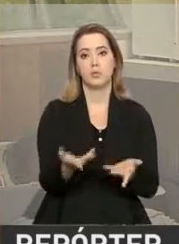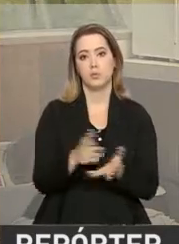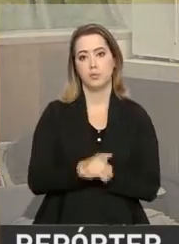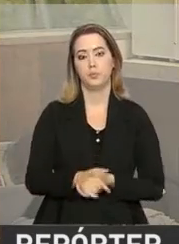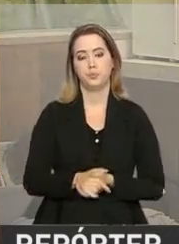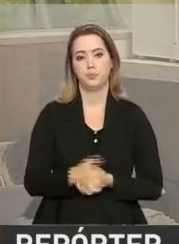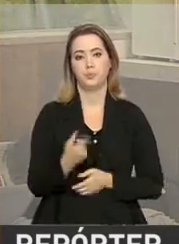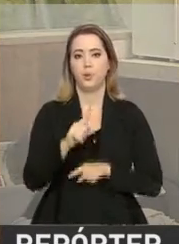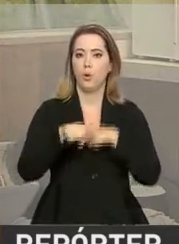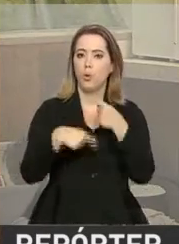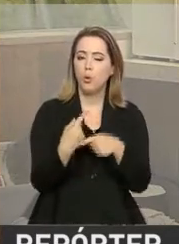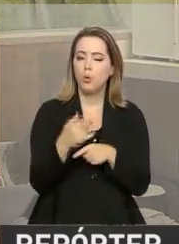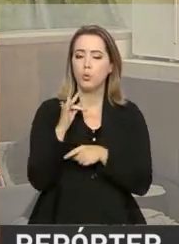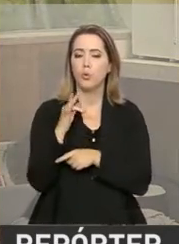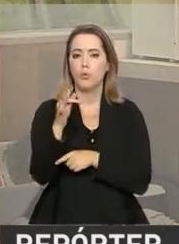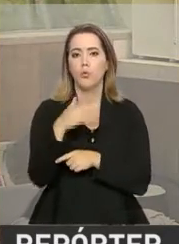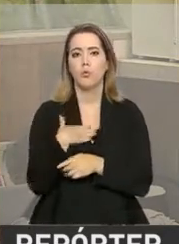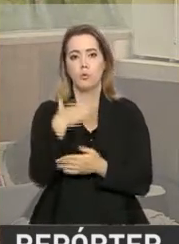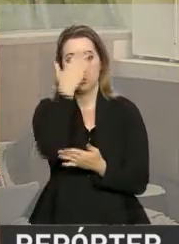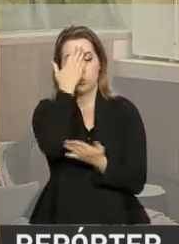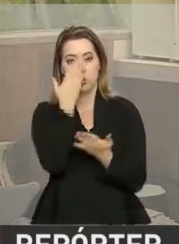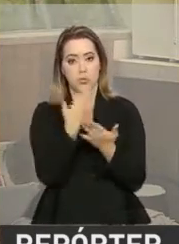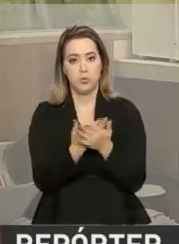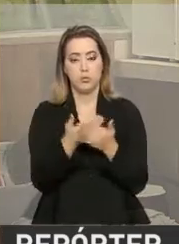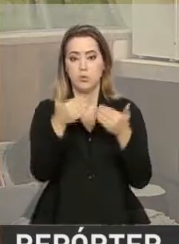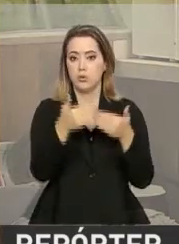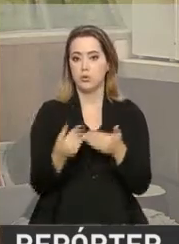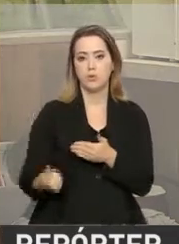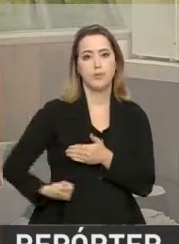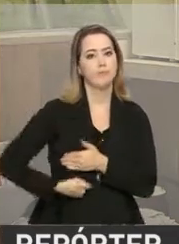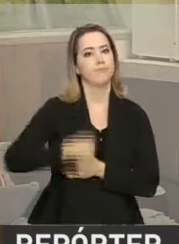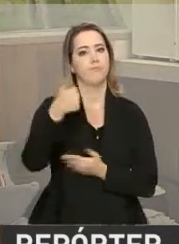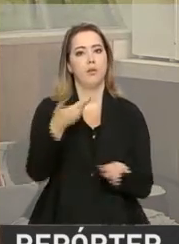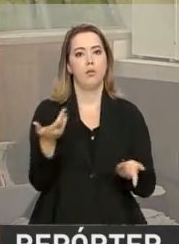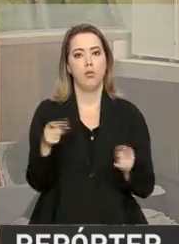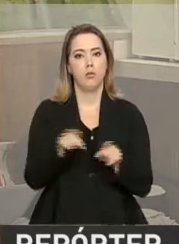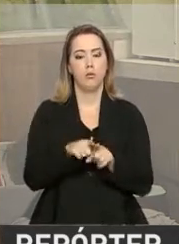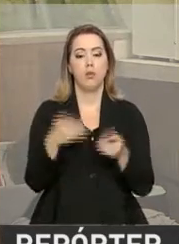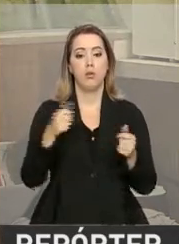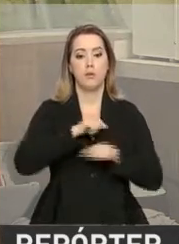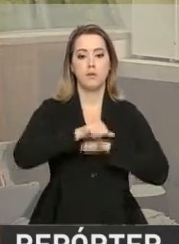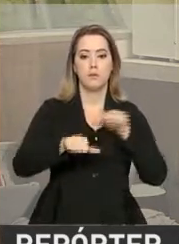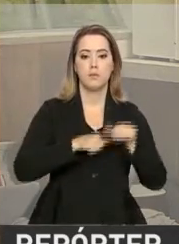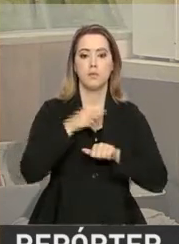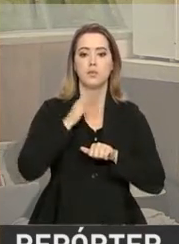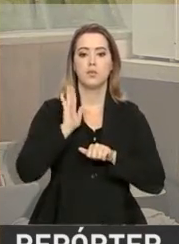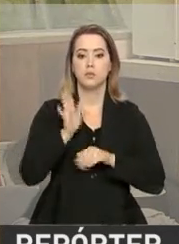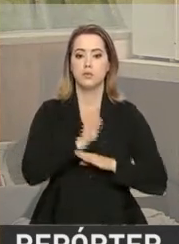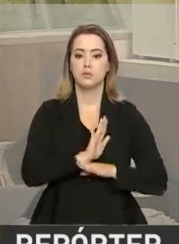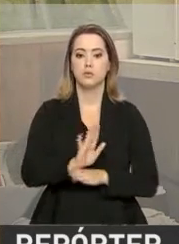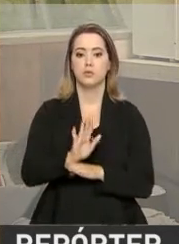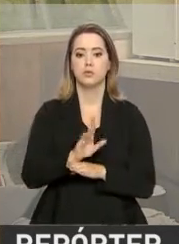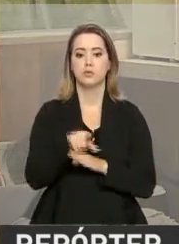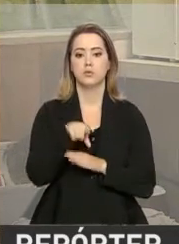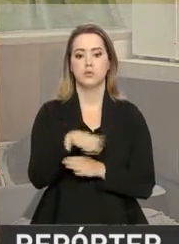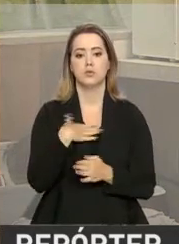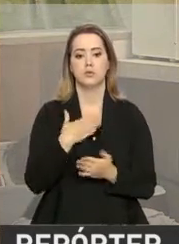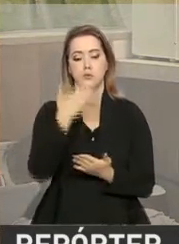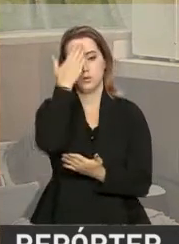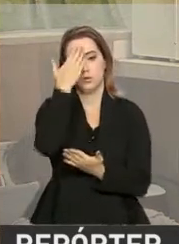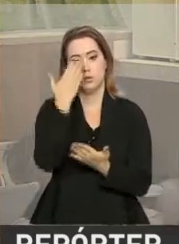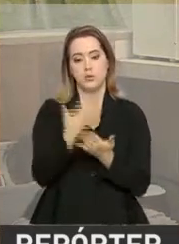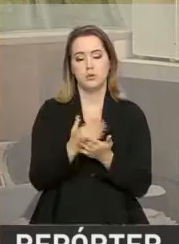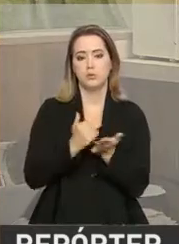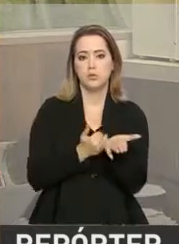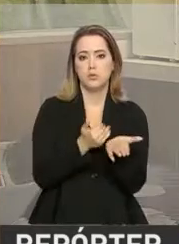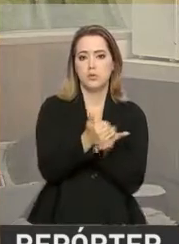mais benefícios, né, perante o governo, essa mudança, né, já ajuda, né, então eu acredito que seja